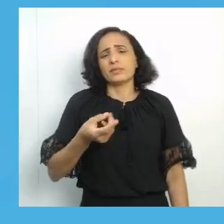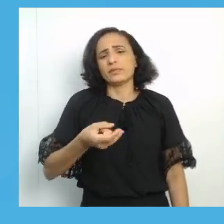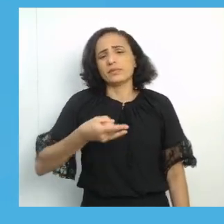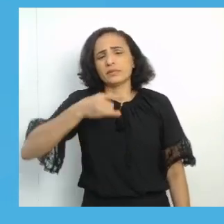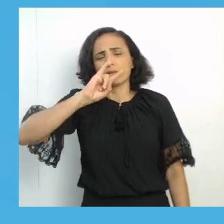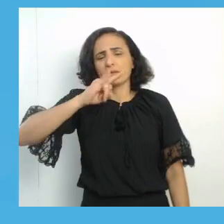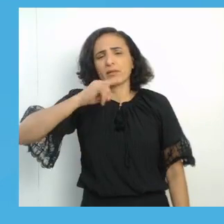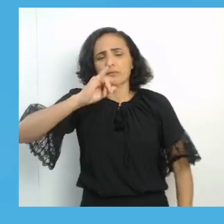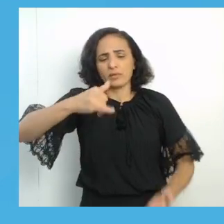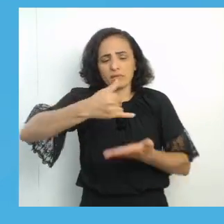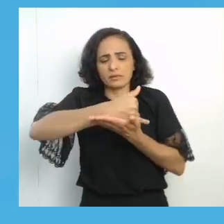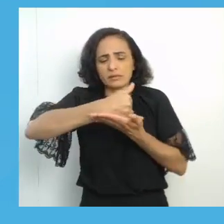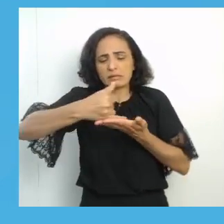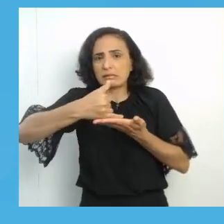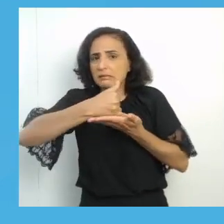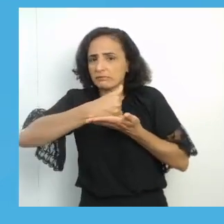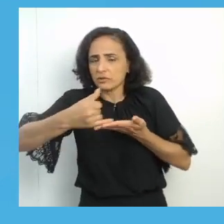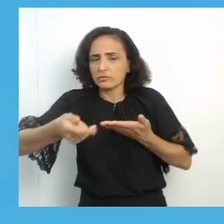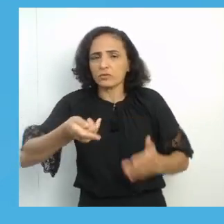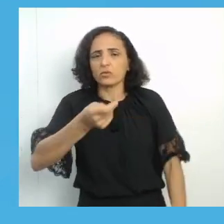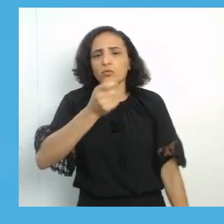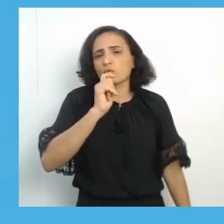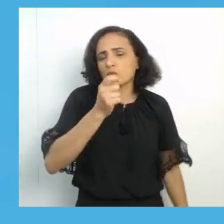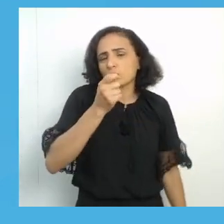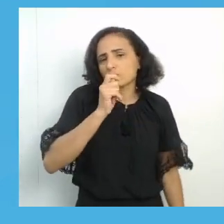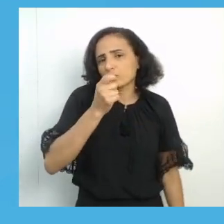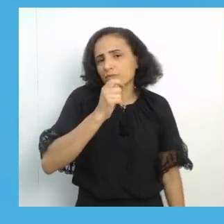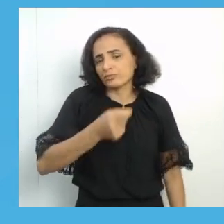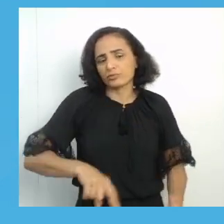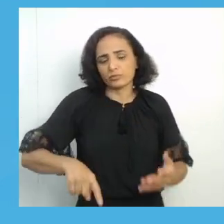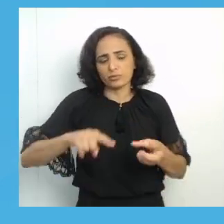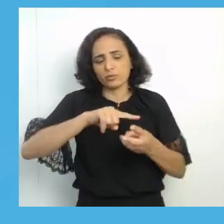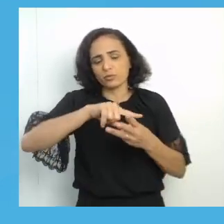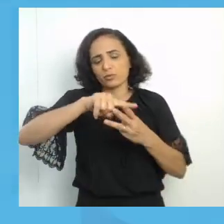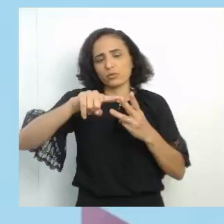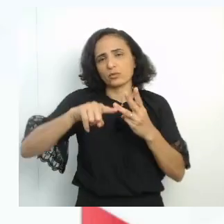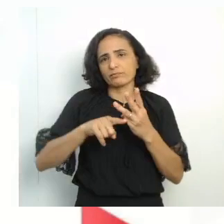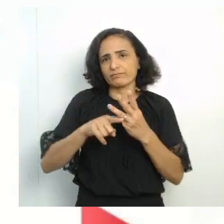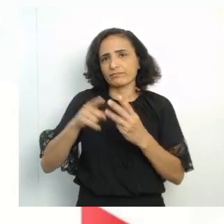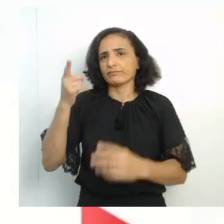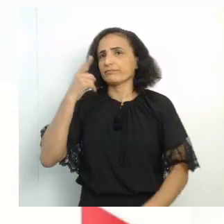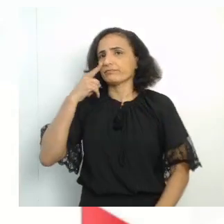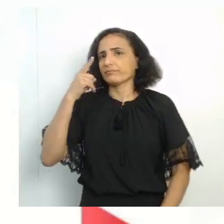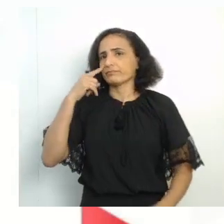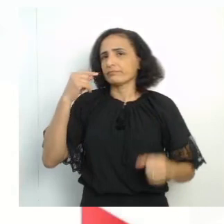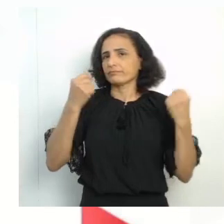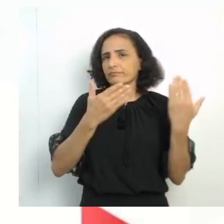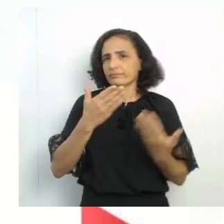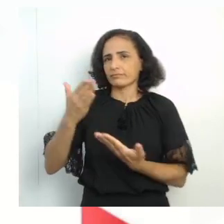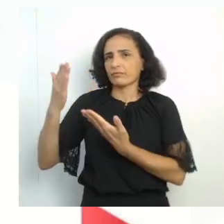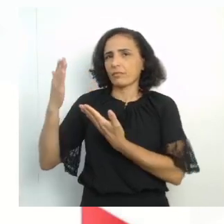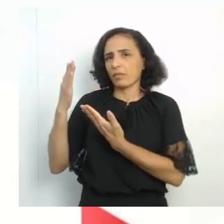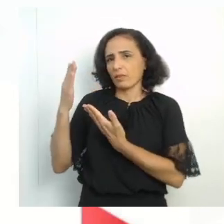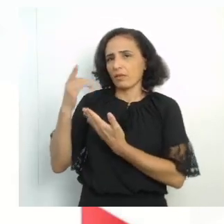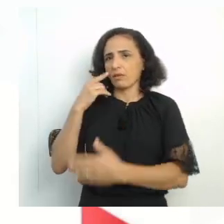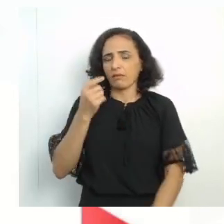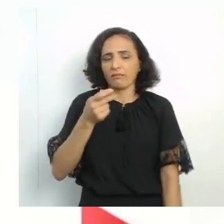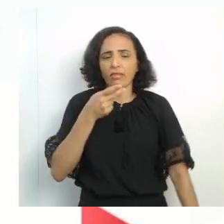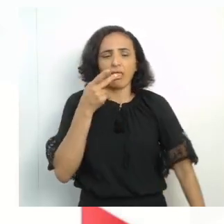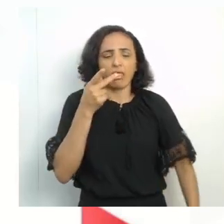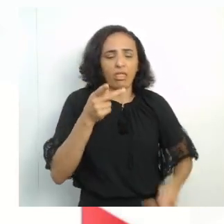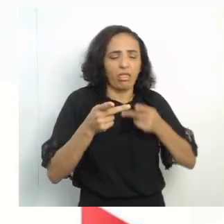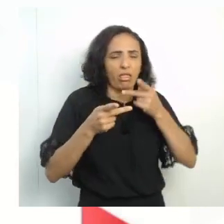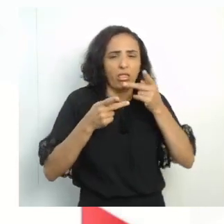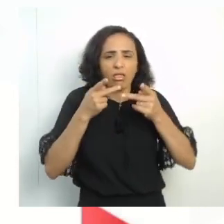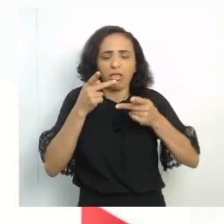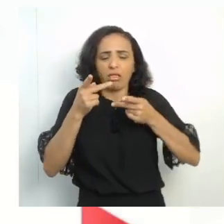cocaína e da maconha. Qual é o efeito do álcool? O álcool a gente tem a fala arrastada, o